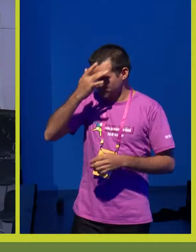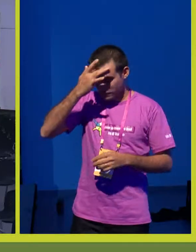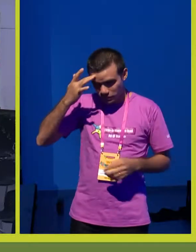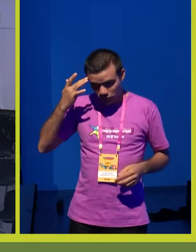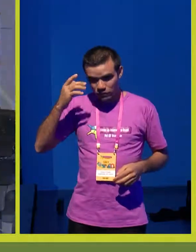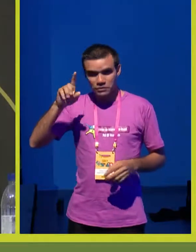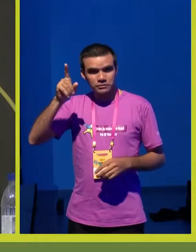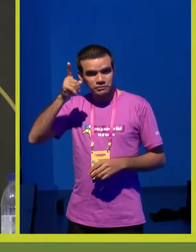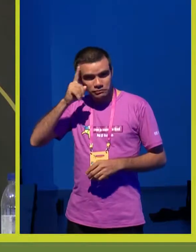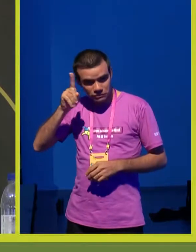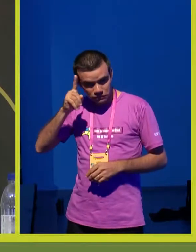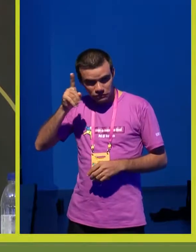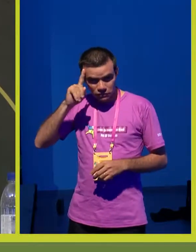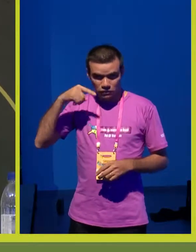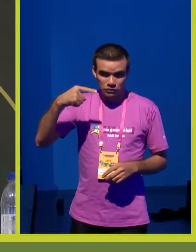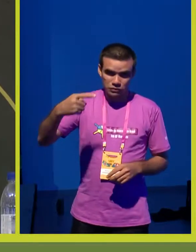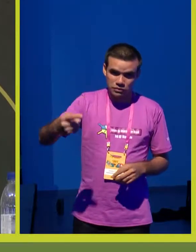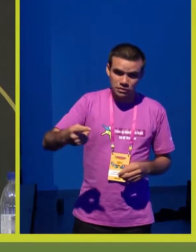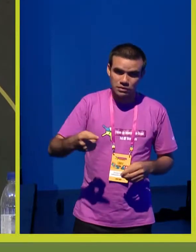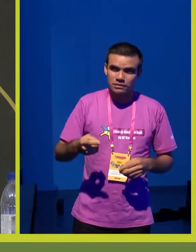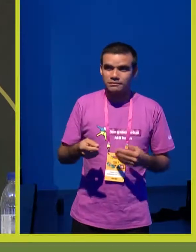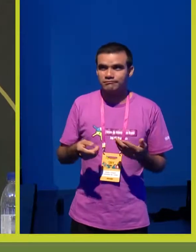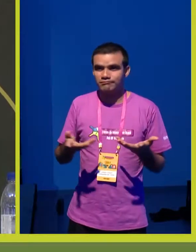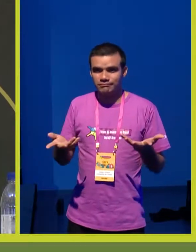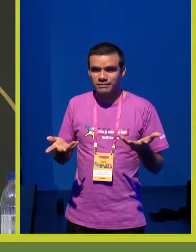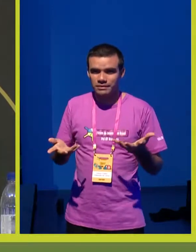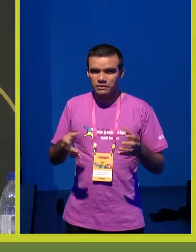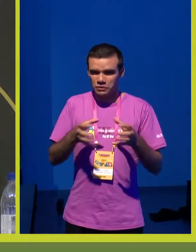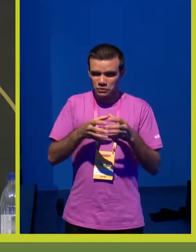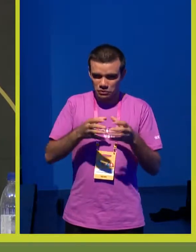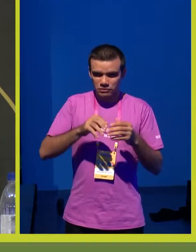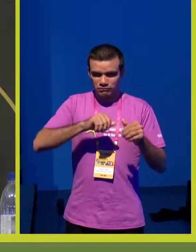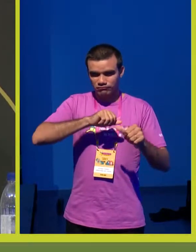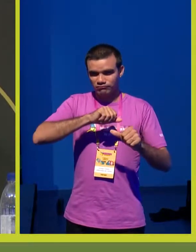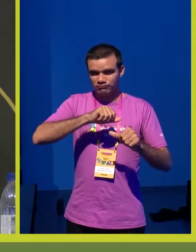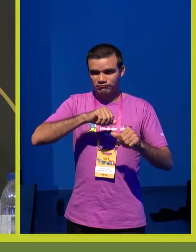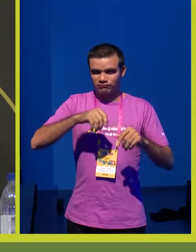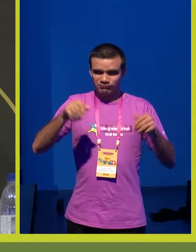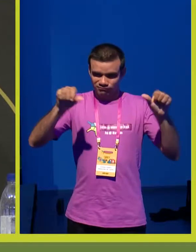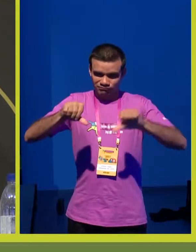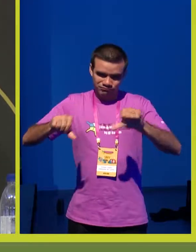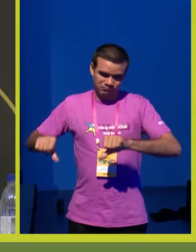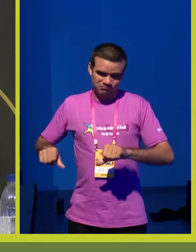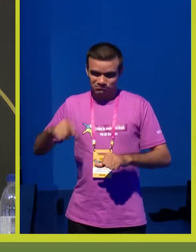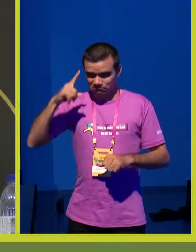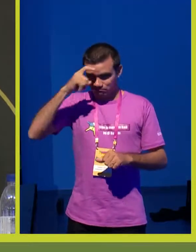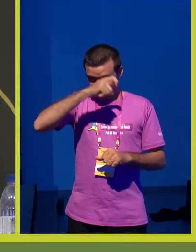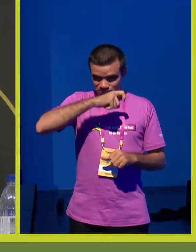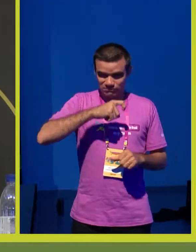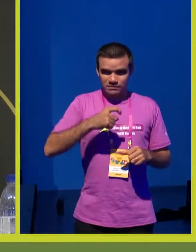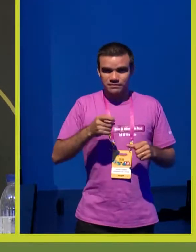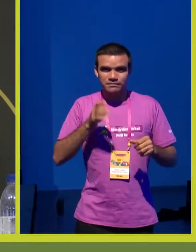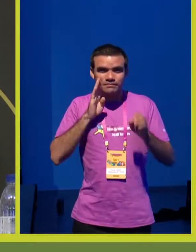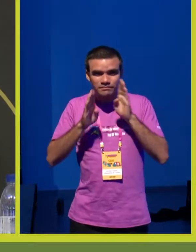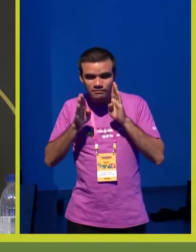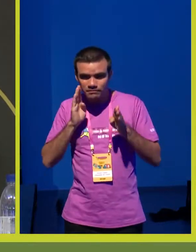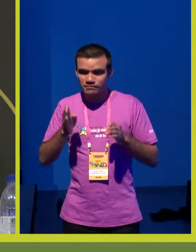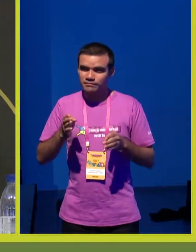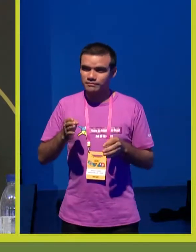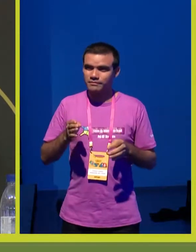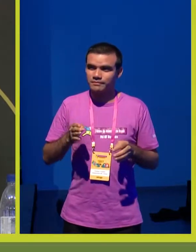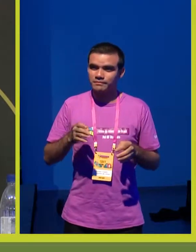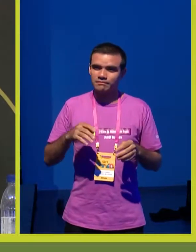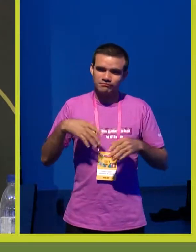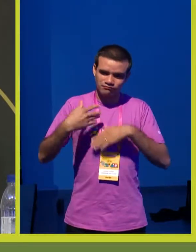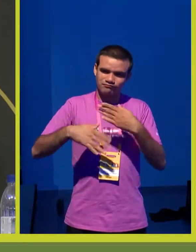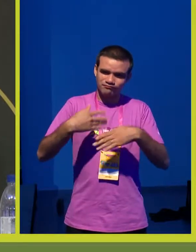e principalmente determinados grupos que são mais marginalizados então é difícil esse último caso das respostas do Facebook mostra claramente uma coisa